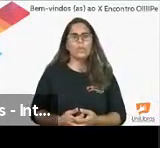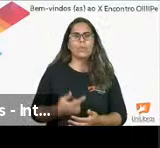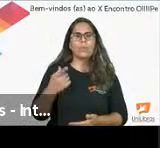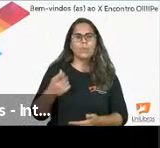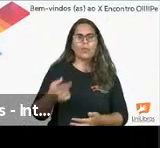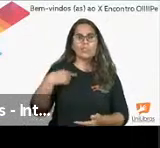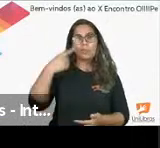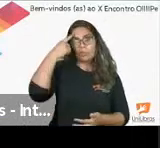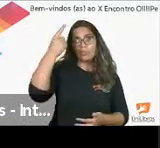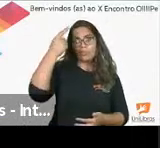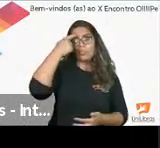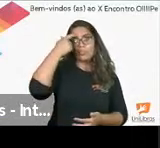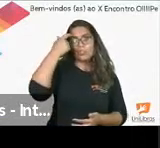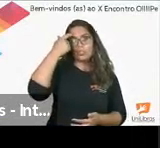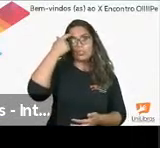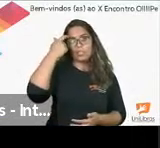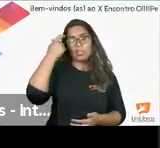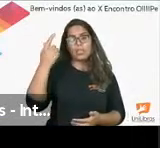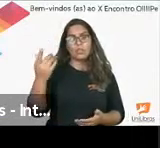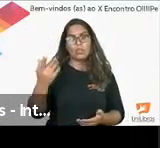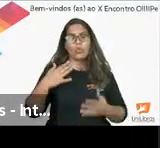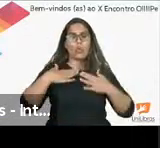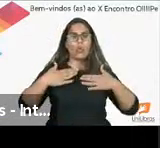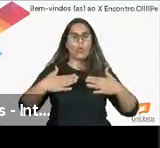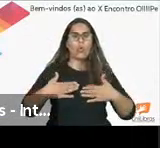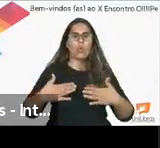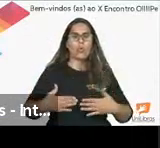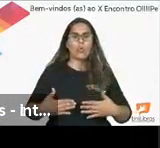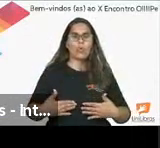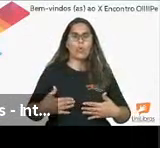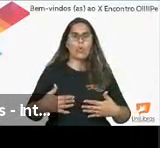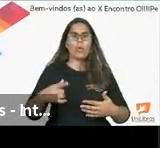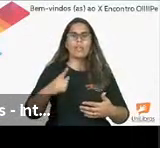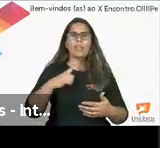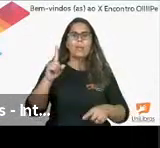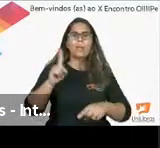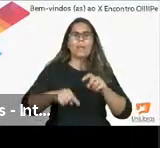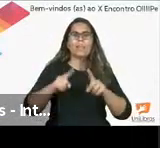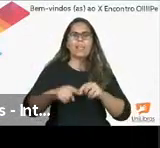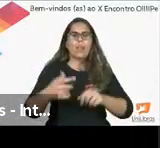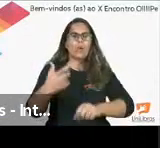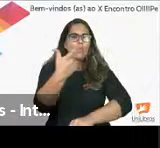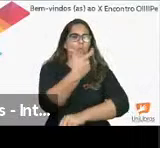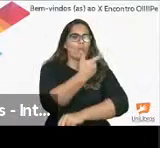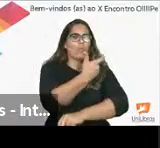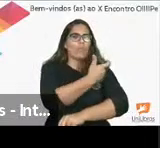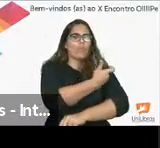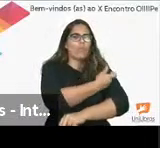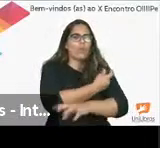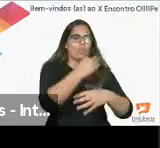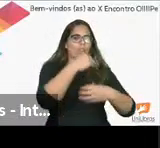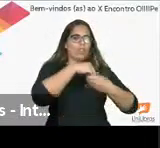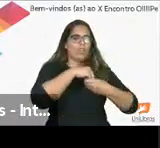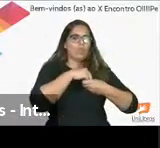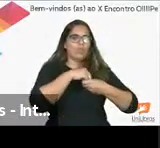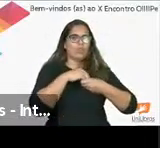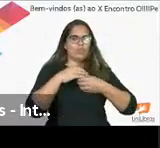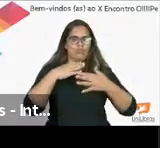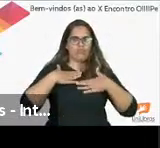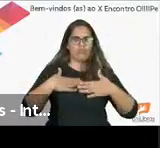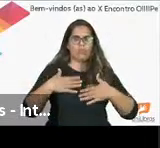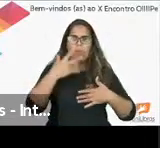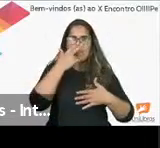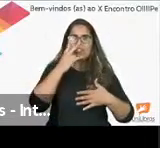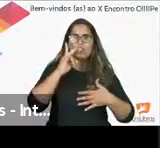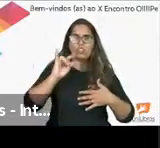imagina na palavra anticorpo, quando a gente injeta um material estranho no organismo, depois de alguns dias em que parece não